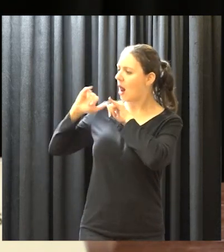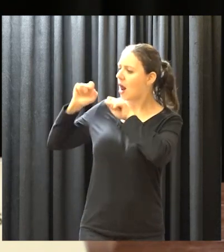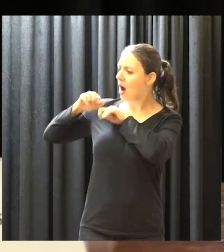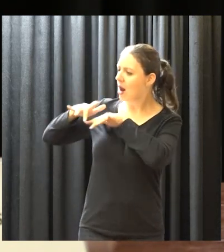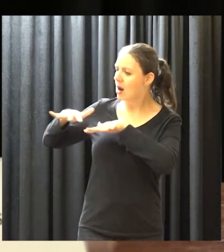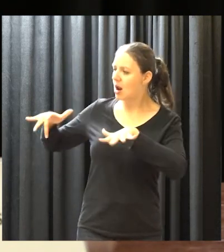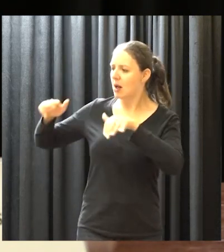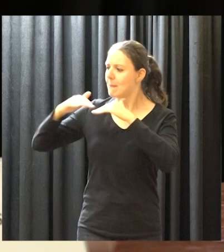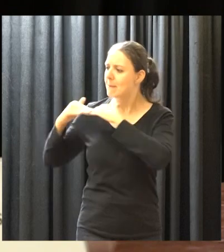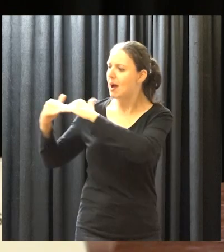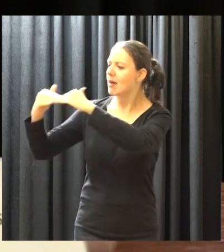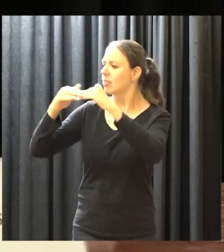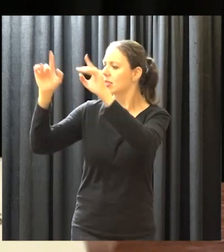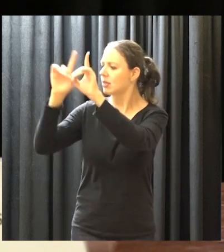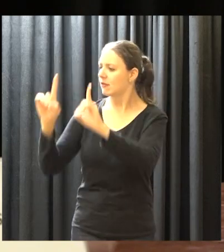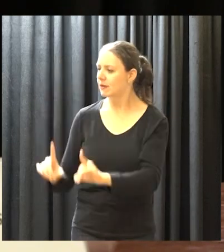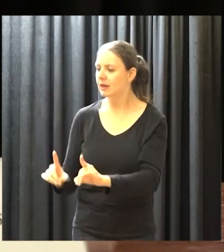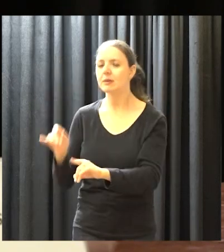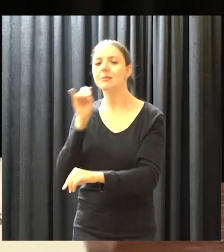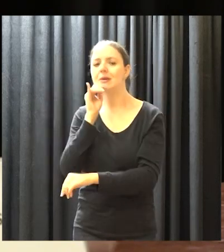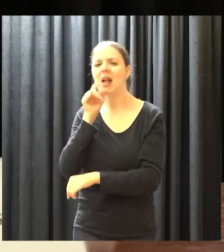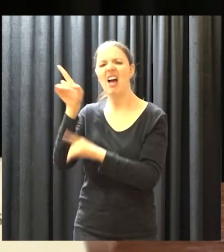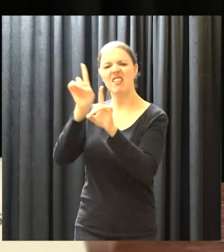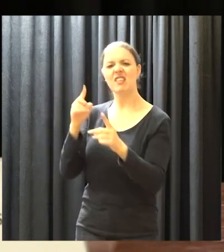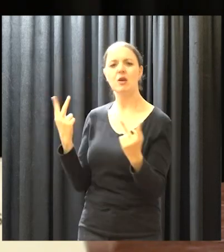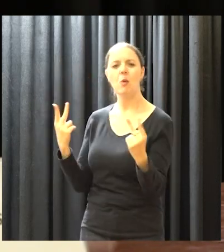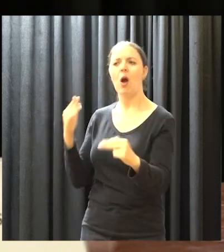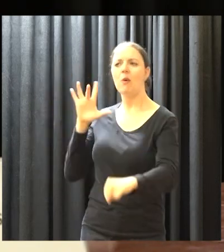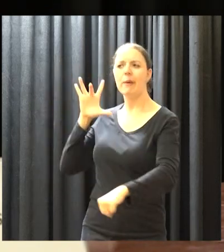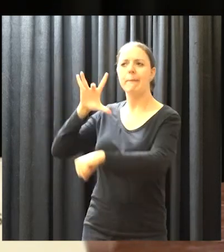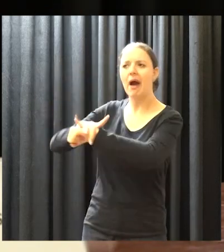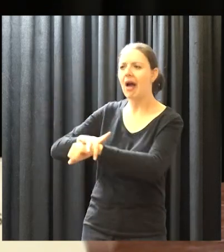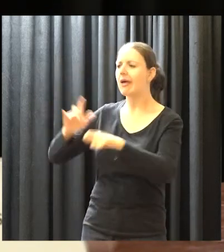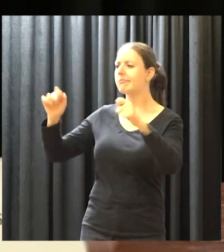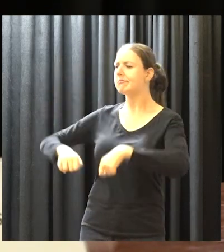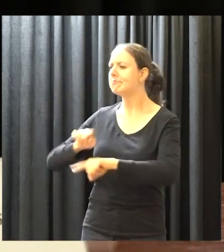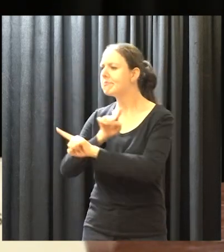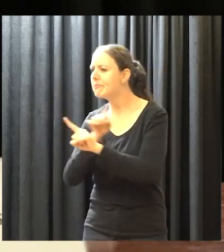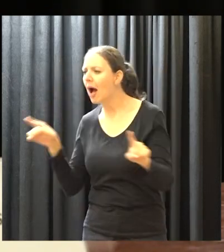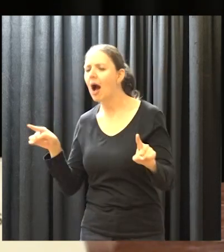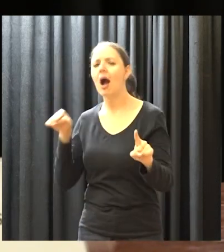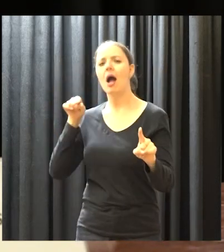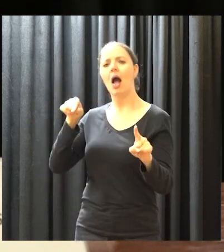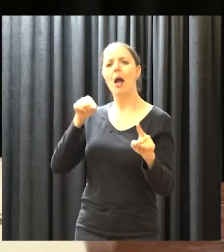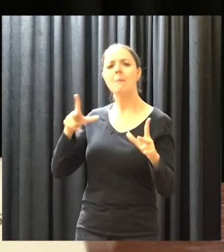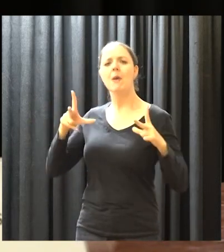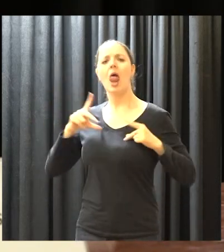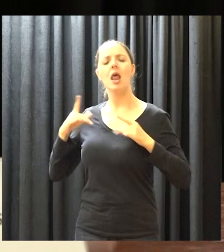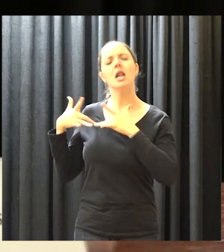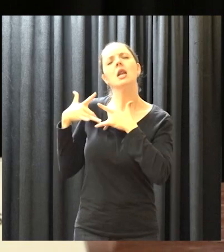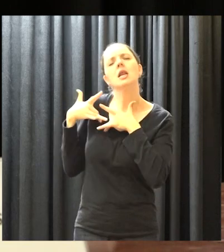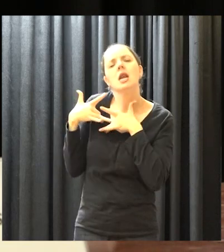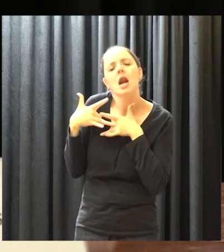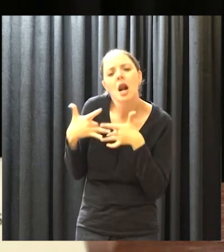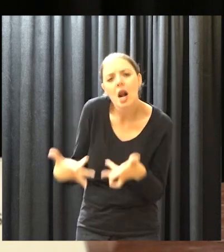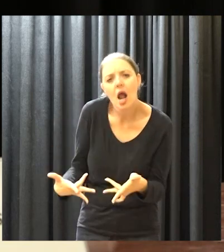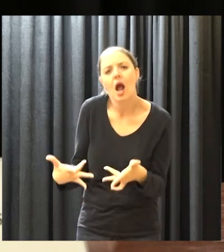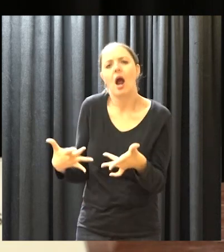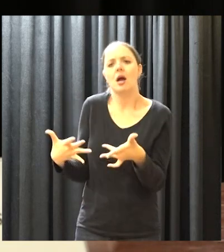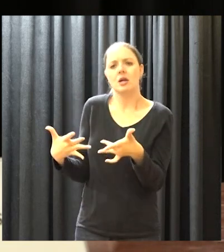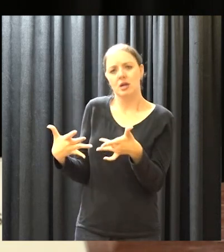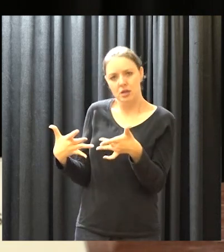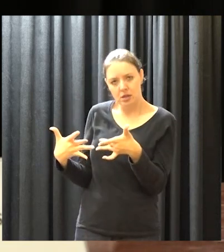modo generalizado, como doentes, totalmente incapazes, merecedores de ações de caridade, e que